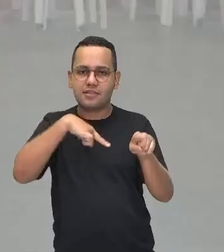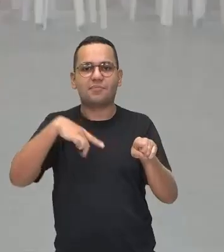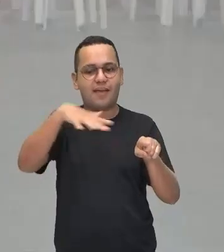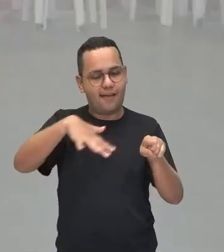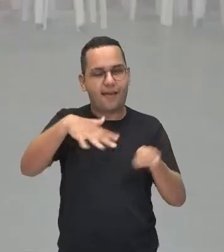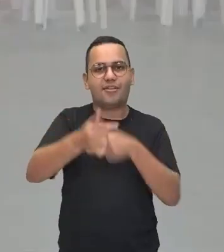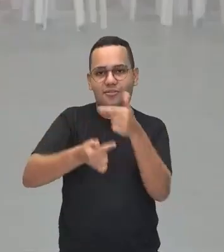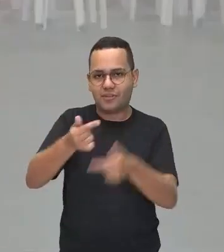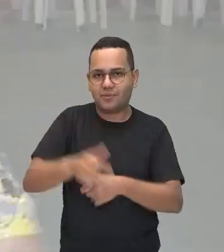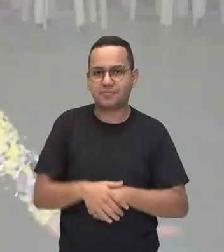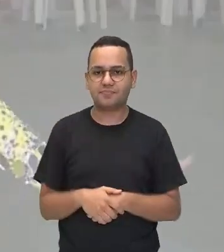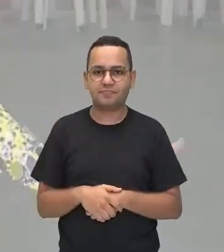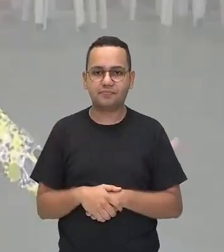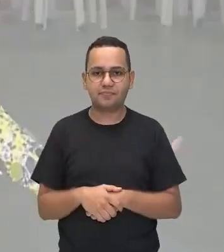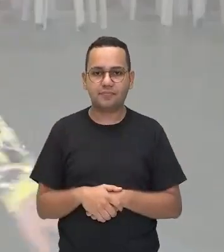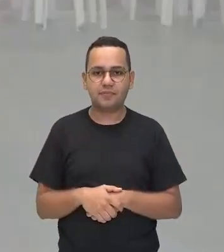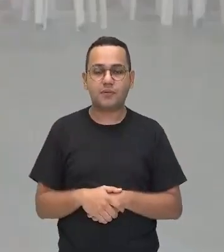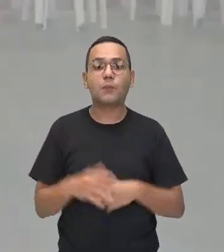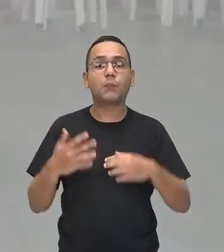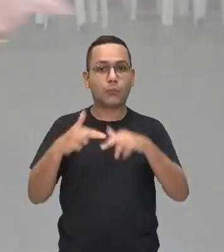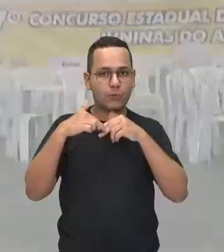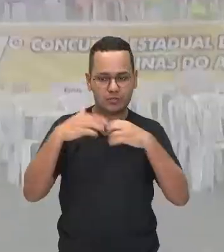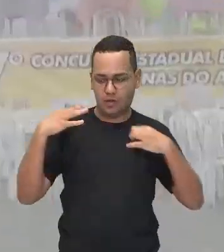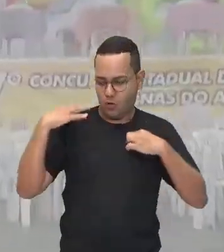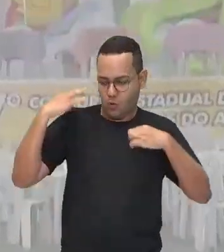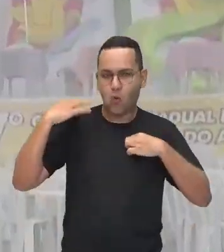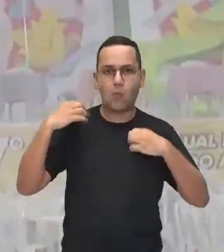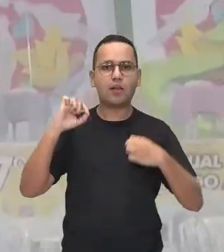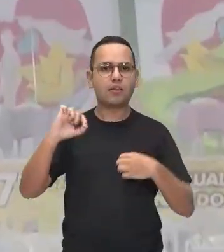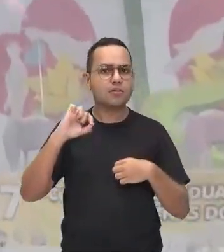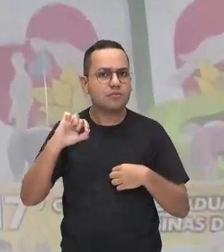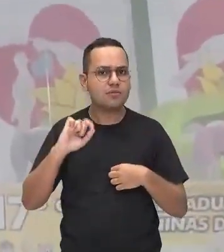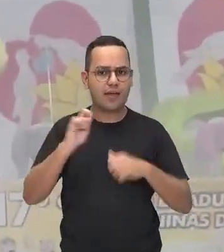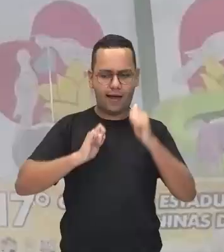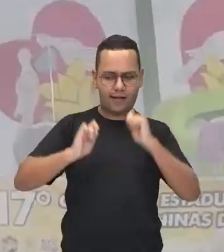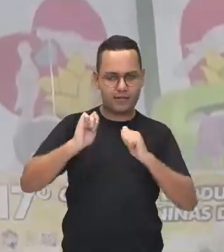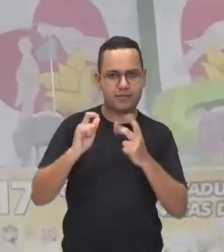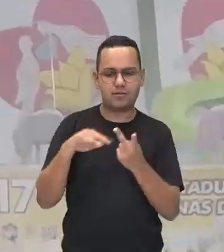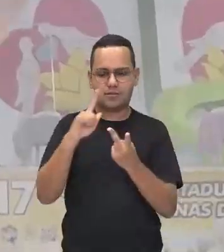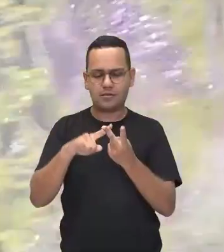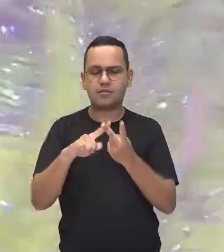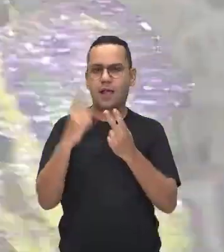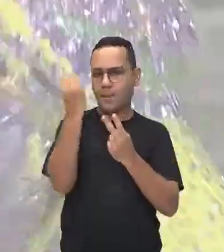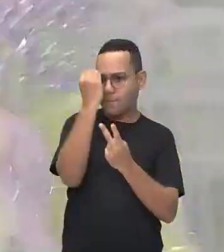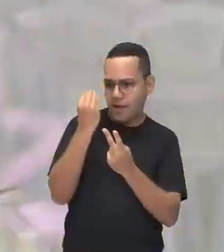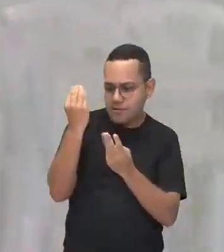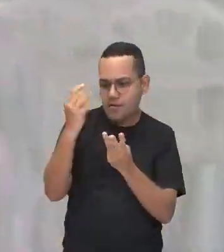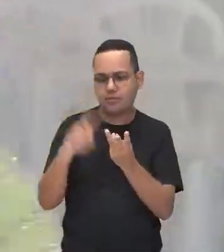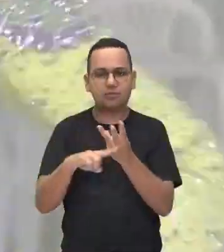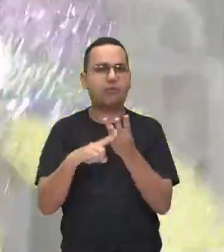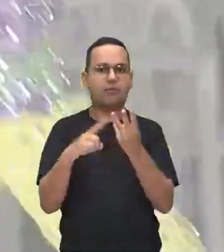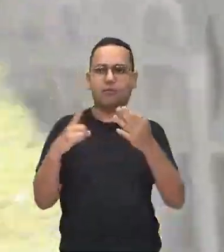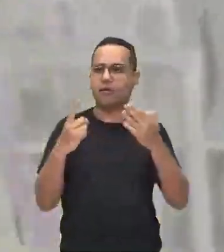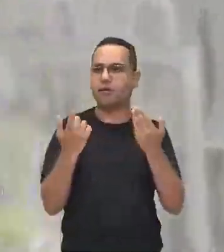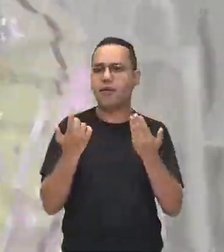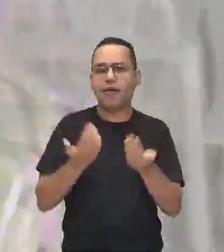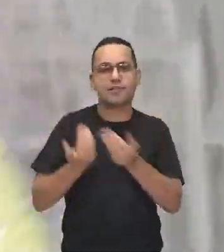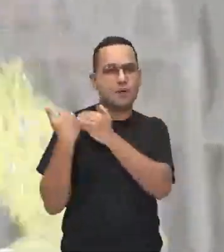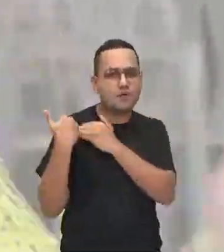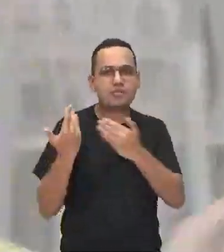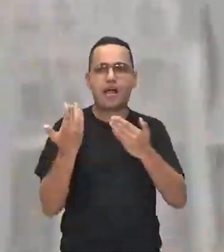trabalho. Por trás disso aqui tudo tem artistas, profissionais, maquiadores, ateliê